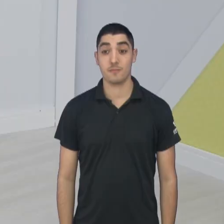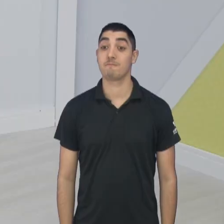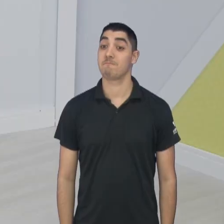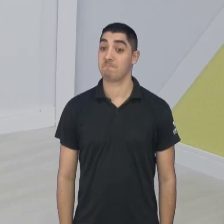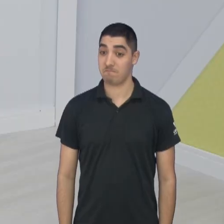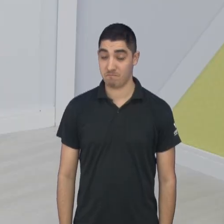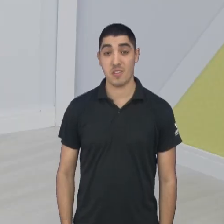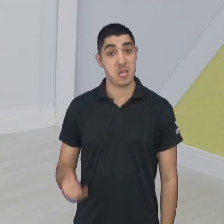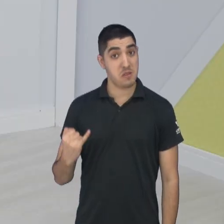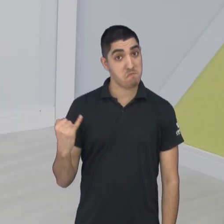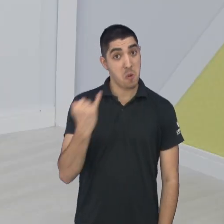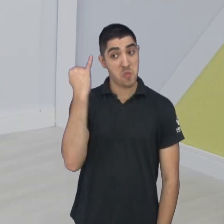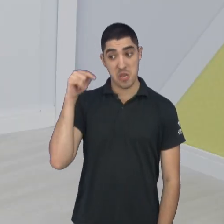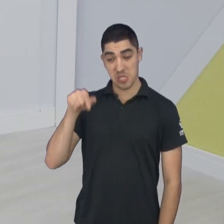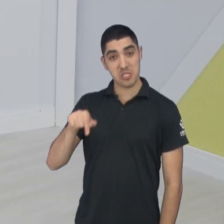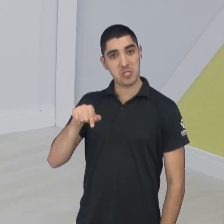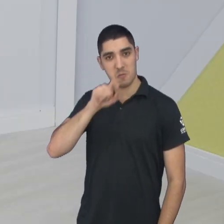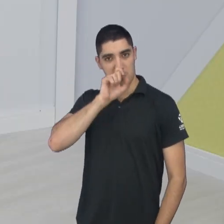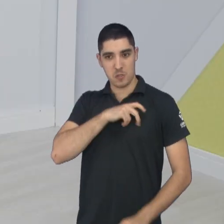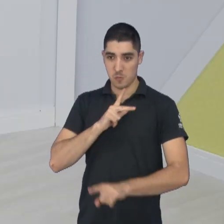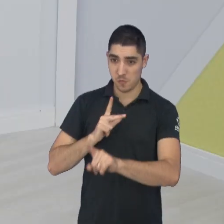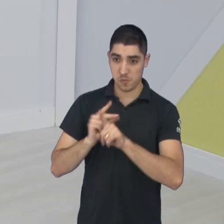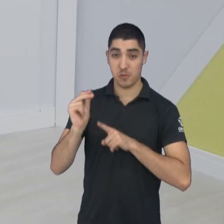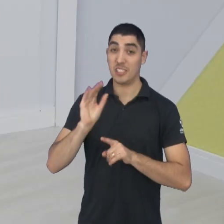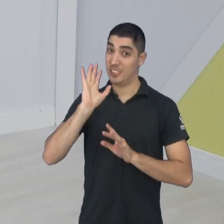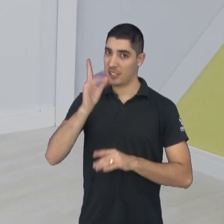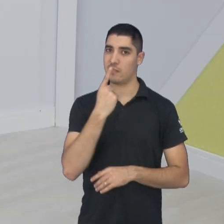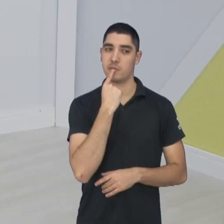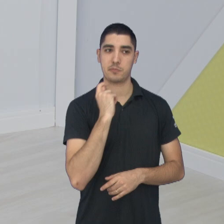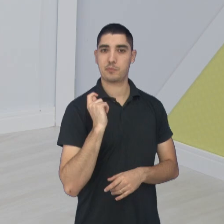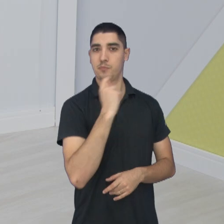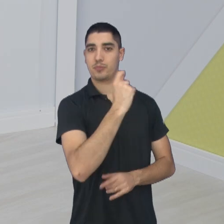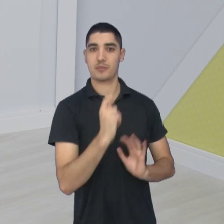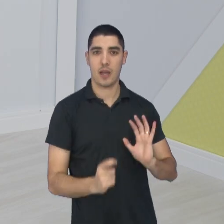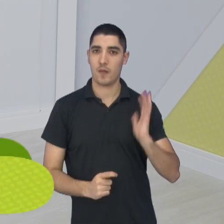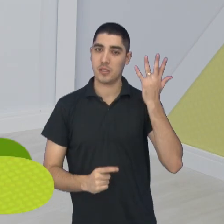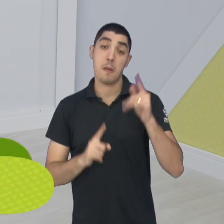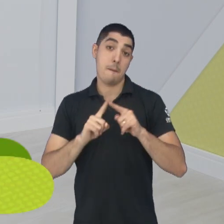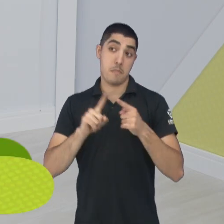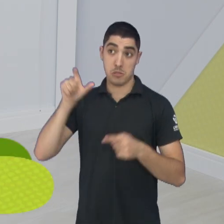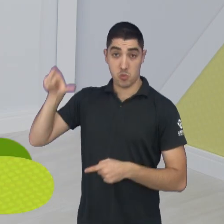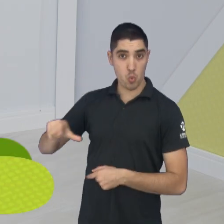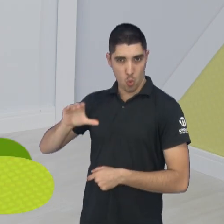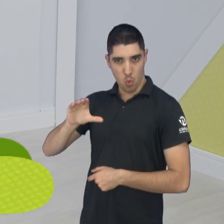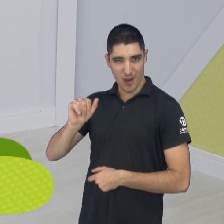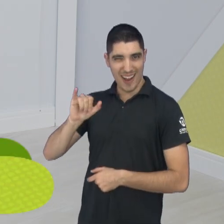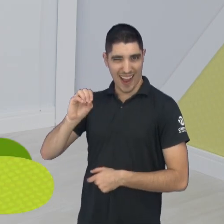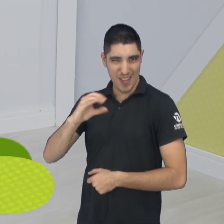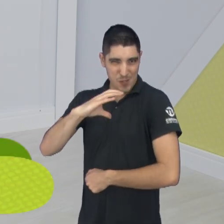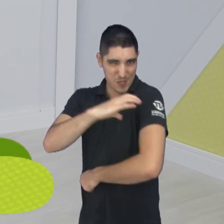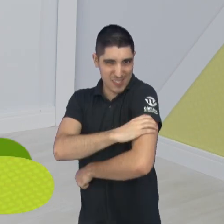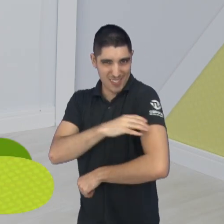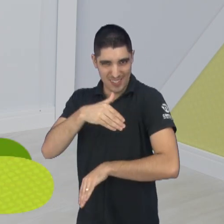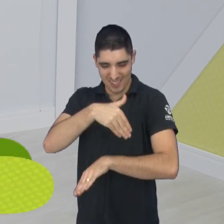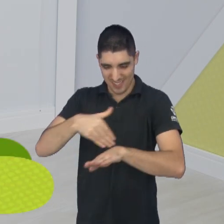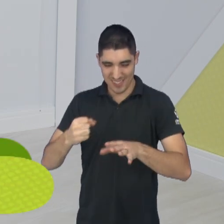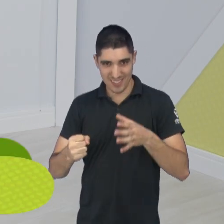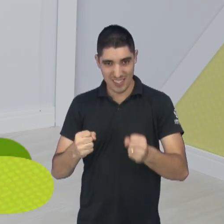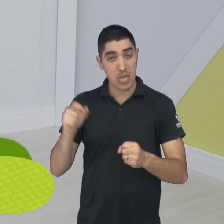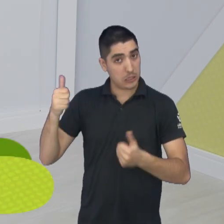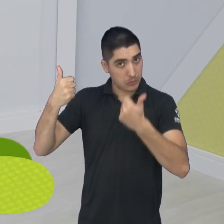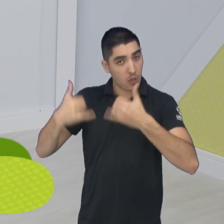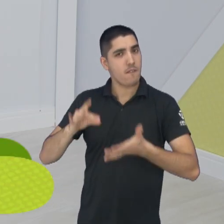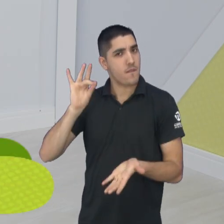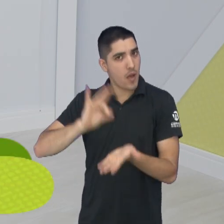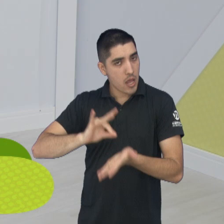Vitória importante, né, Bruno? Mediante as circunstâncias, ainda mais como o próprio Caio César disse, a expulsão do João Gabriel